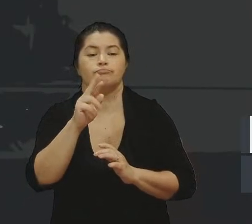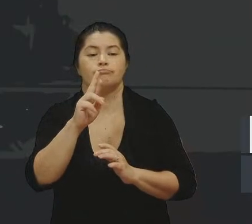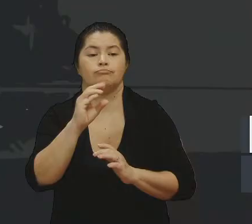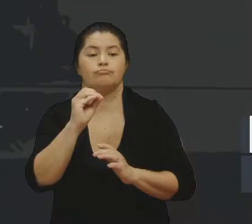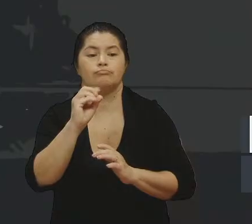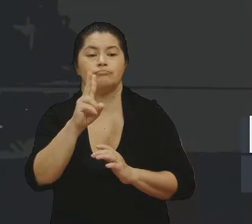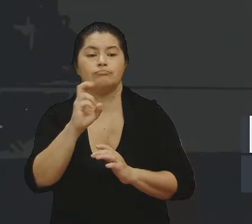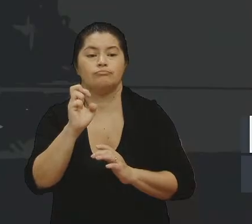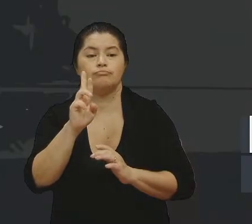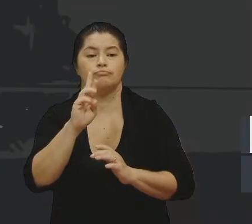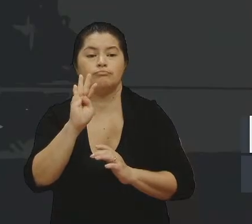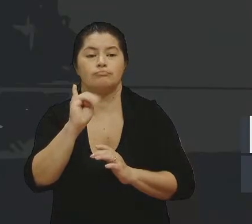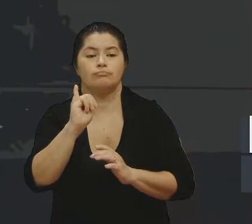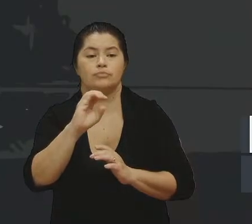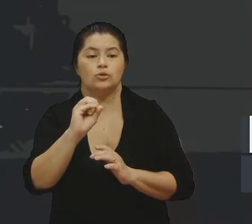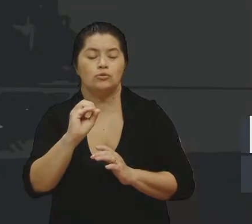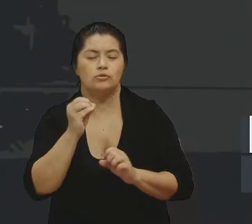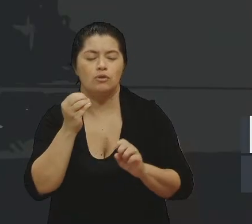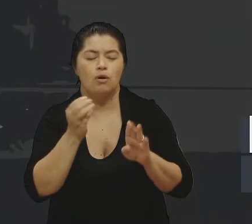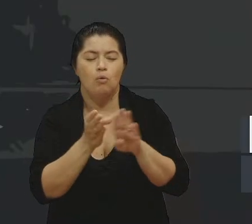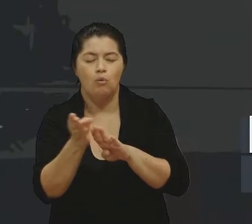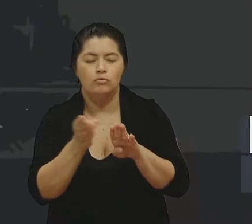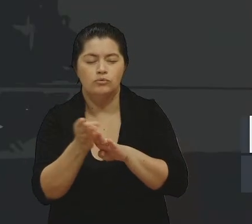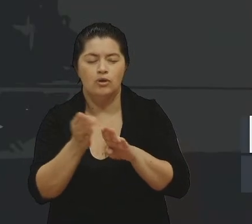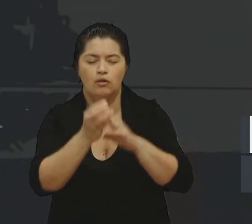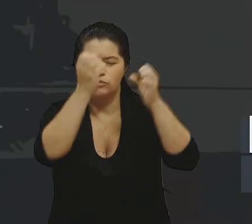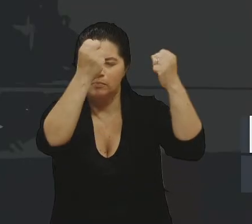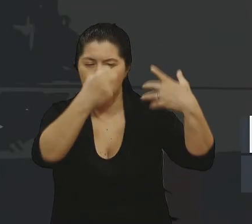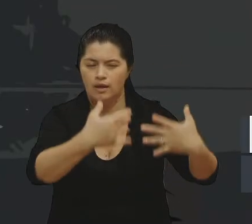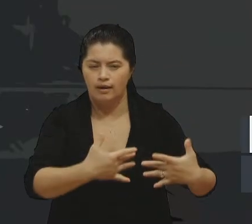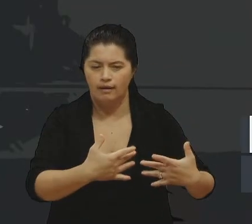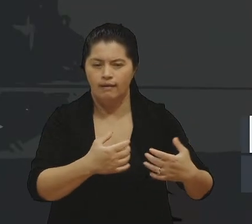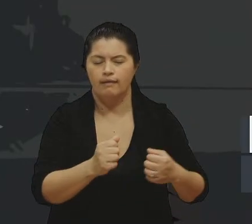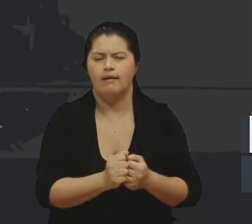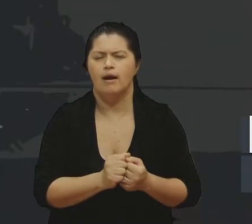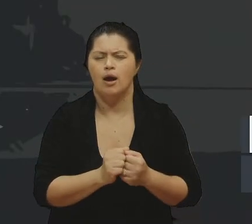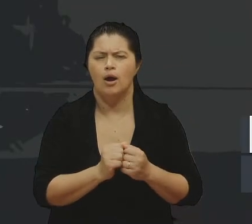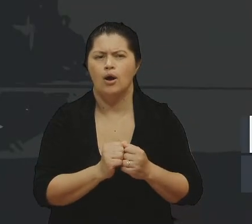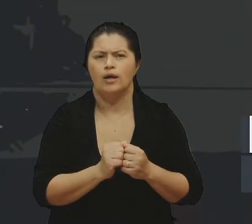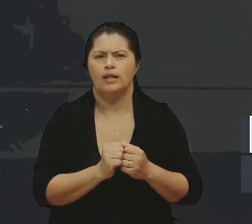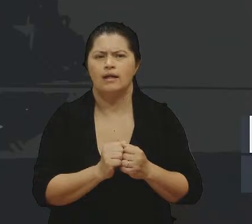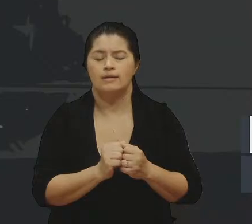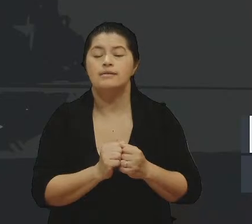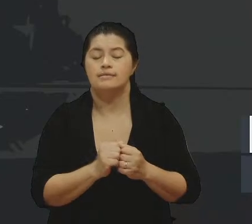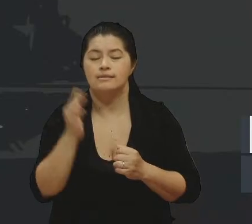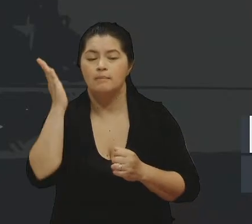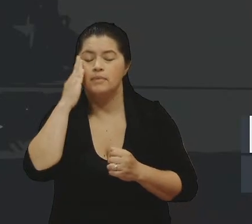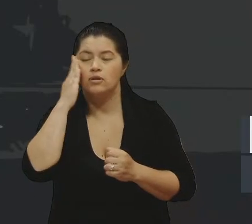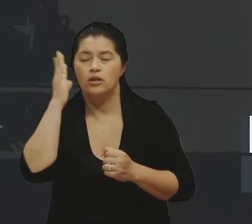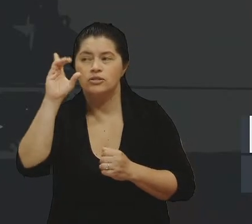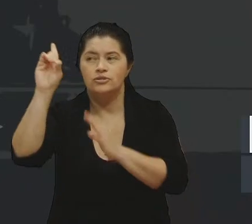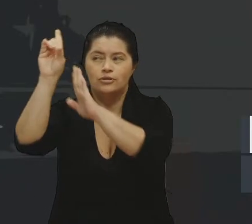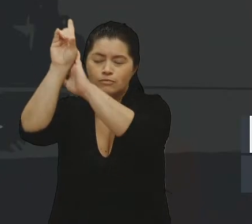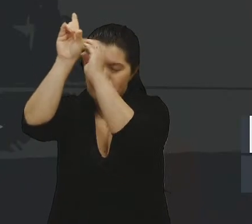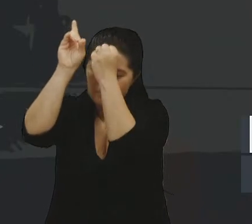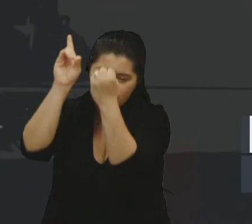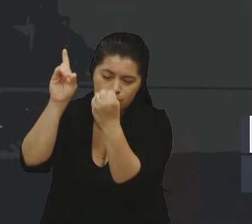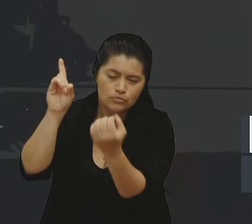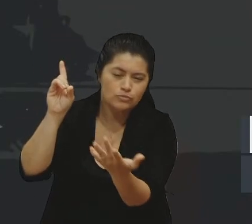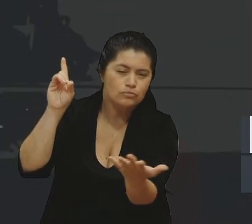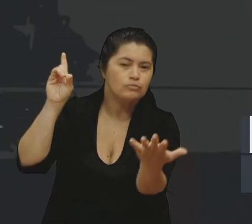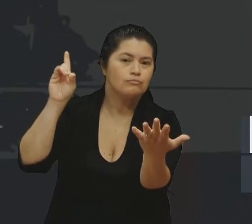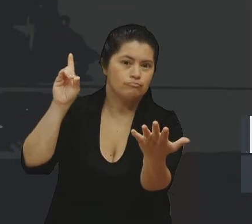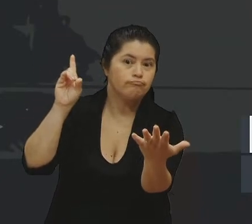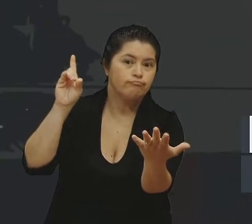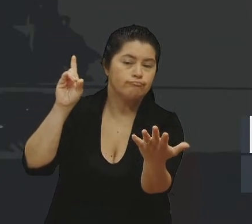nós empreendedores, eu, no meu mero entendimento, entendo que isso se refere tanto à sabedoria de Deus, e a Bíblia está cheia dela para nos oferecer,